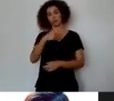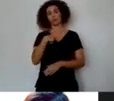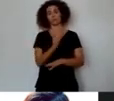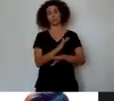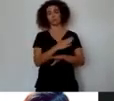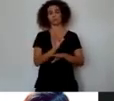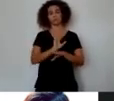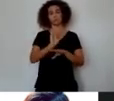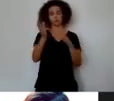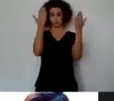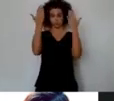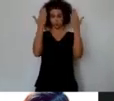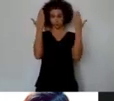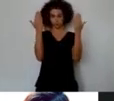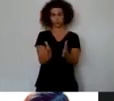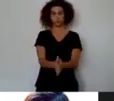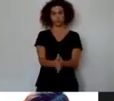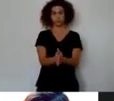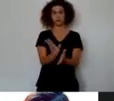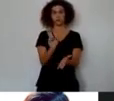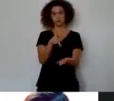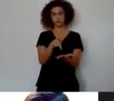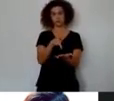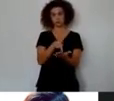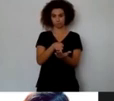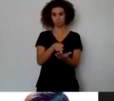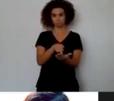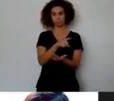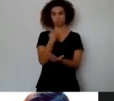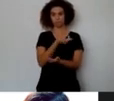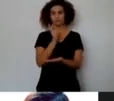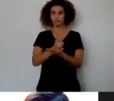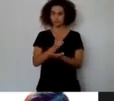lá, e é assim mesmo, assim, a gente...